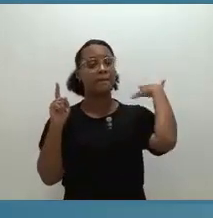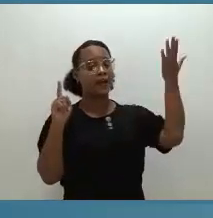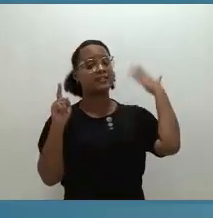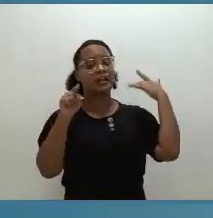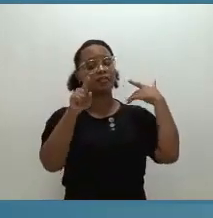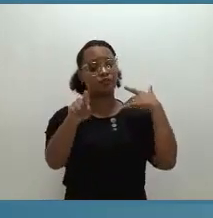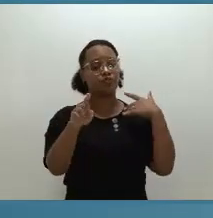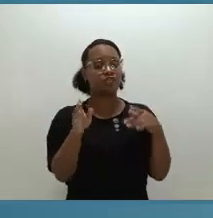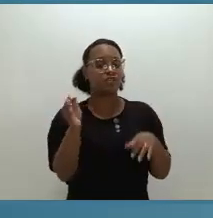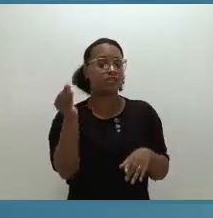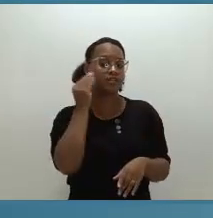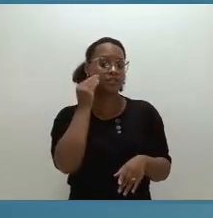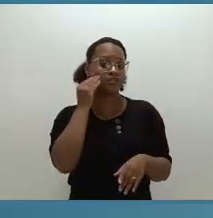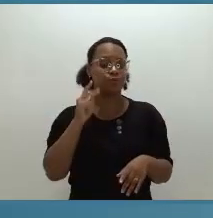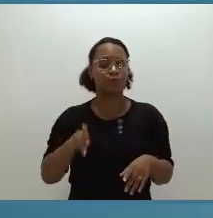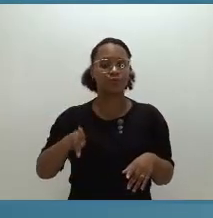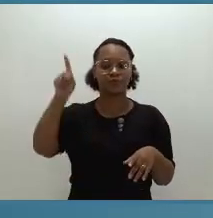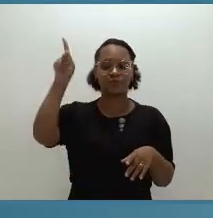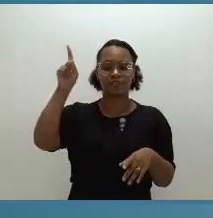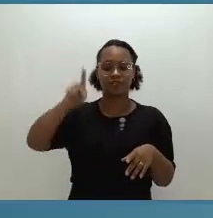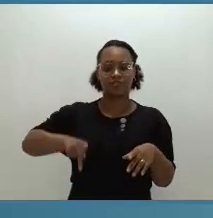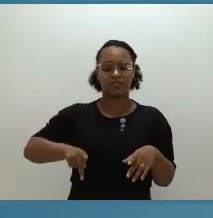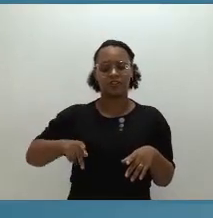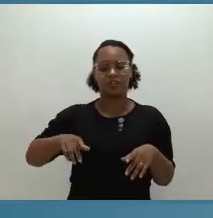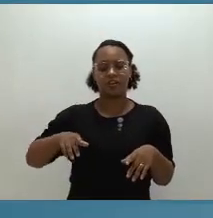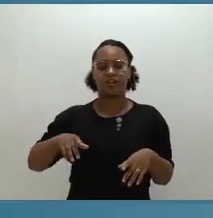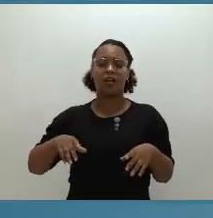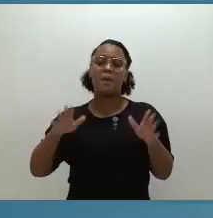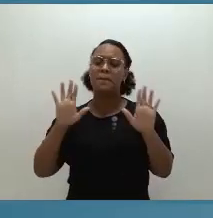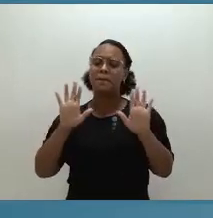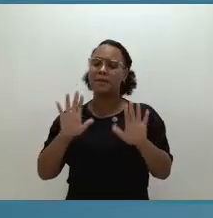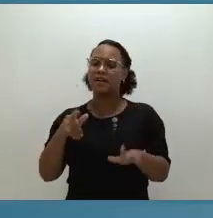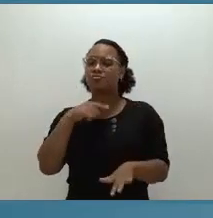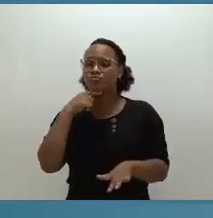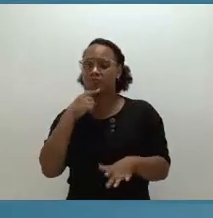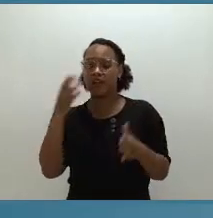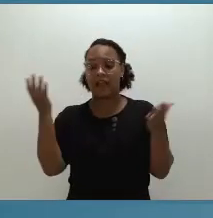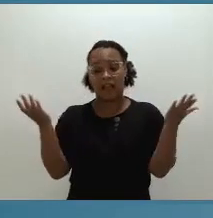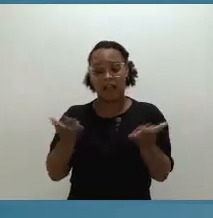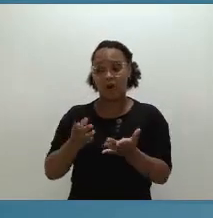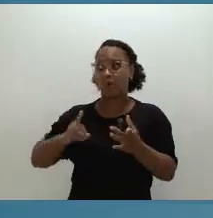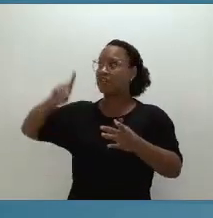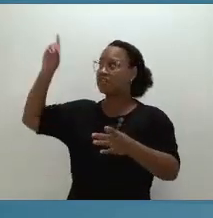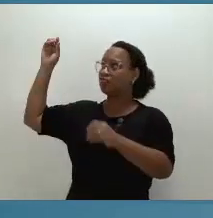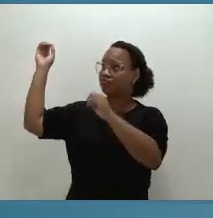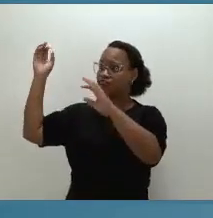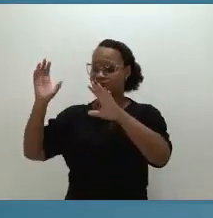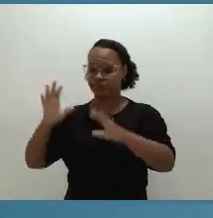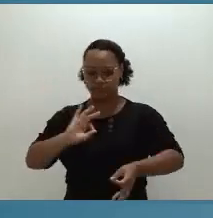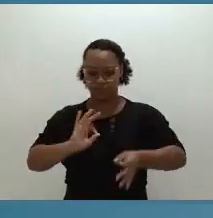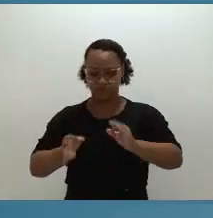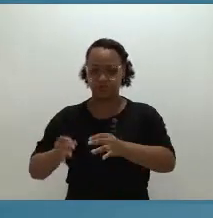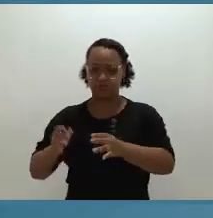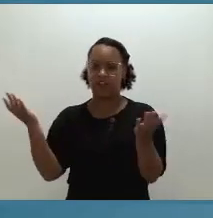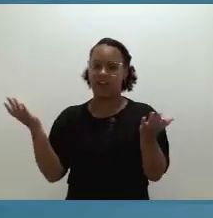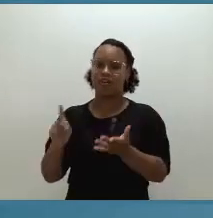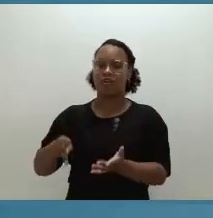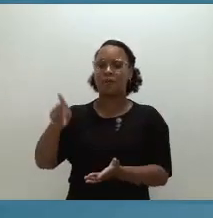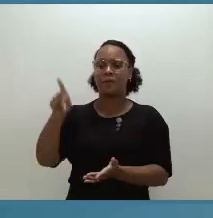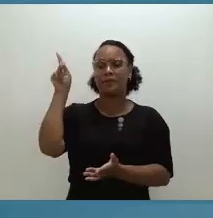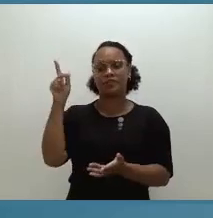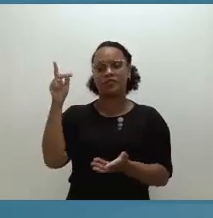República. O plano de Deus foi agora a presidência. Você está tendo